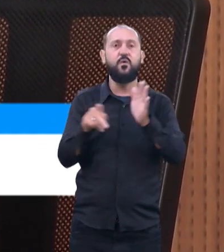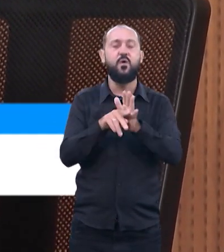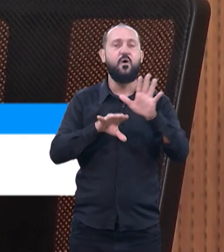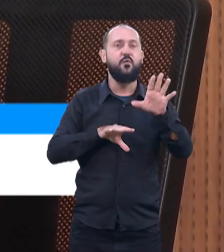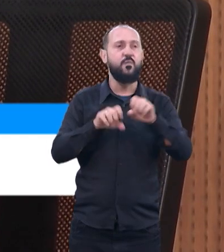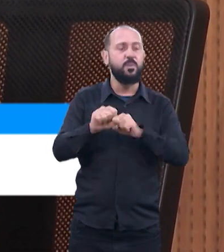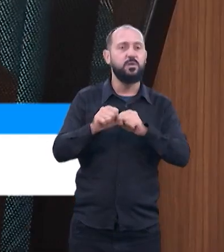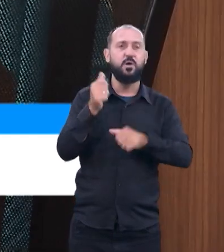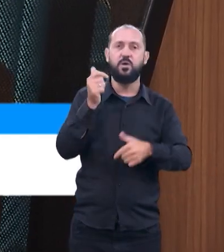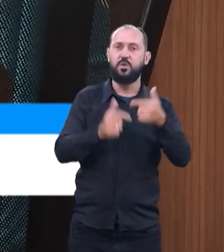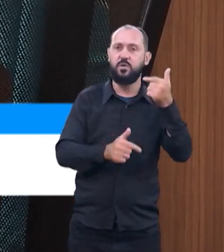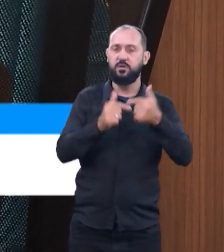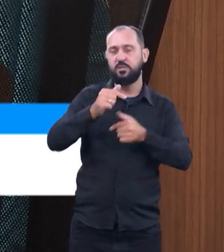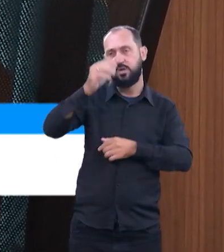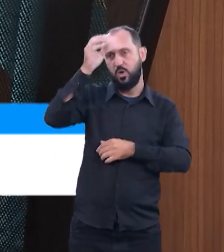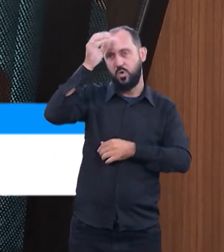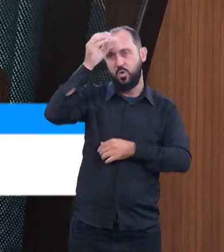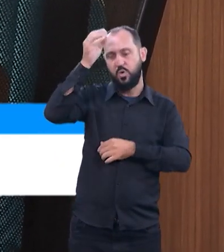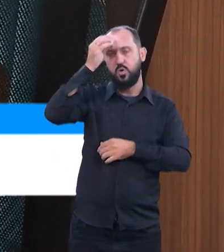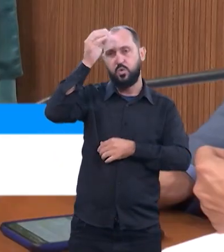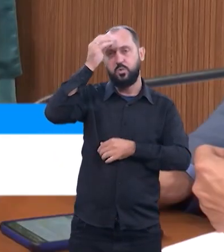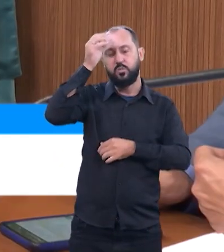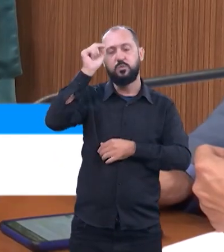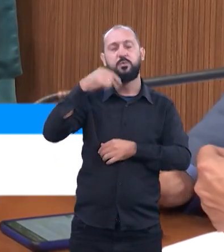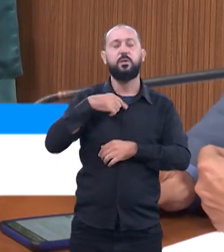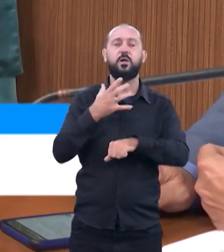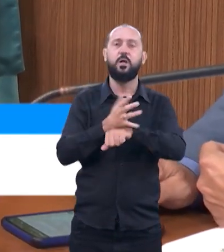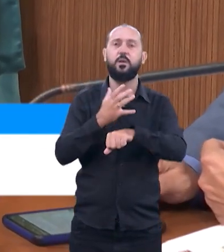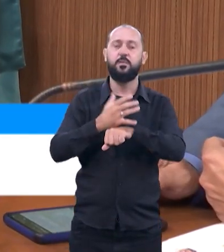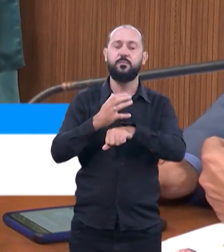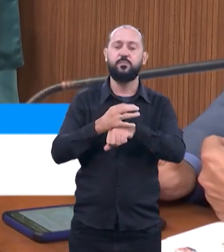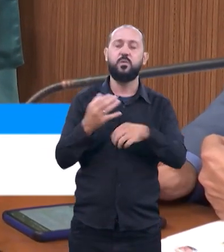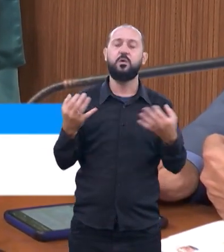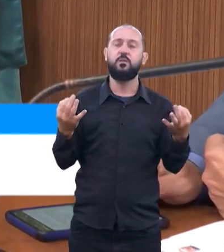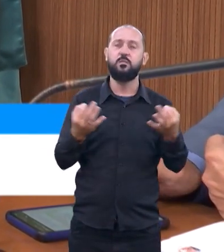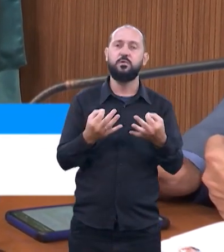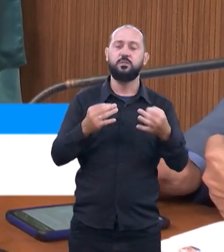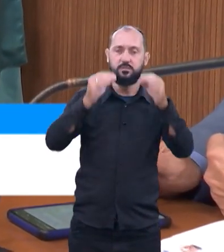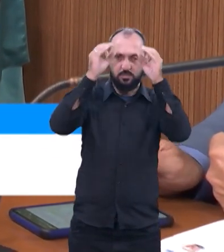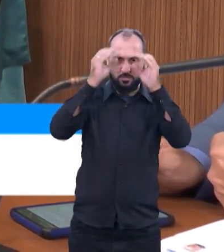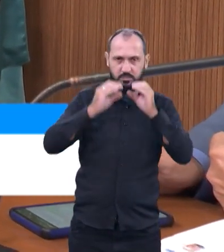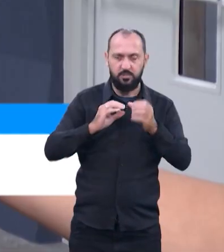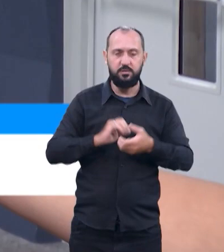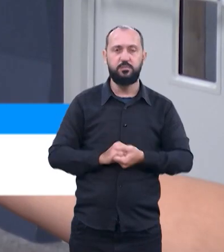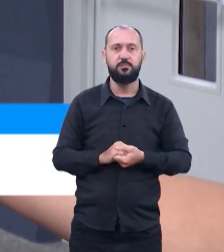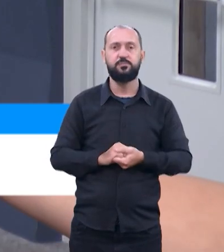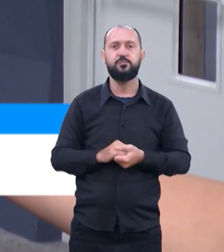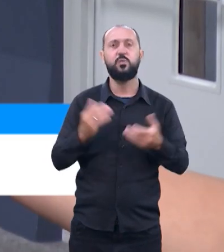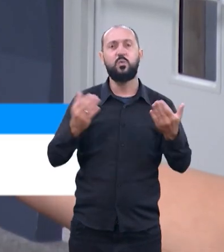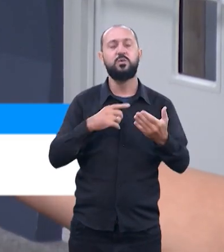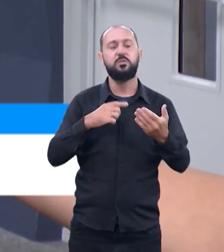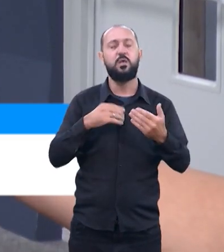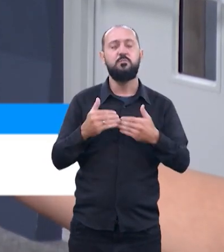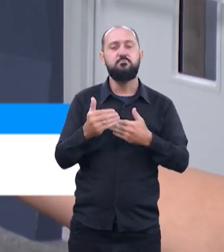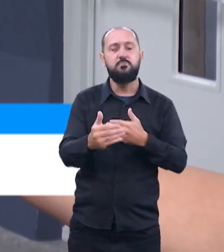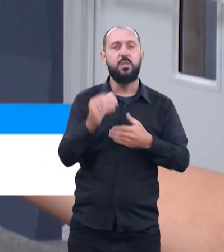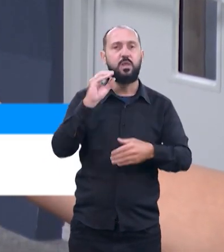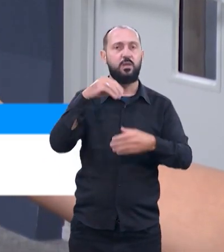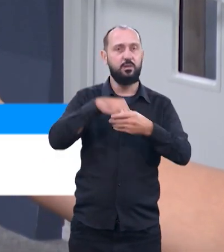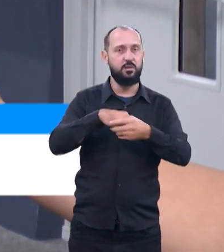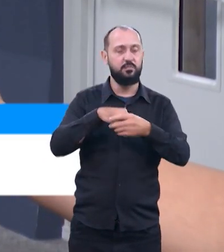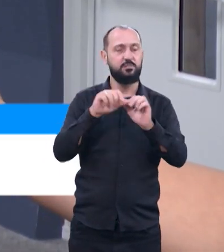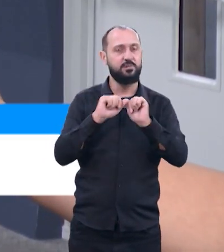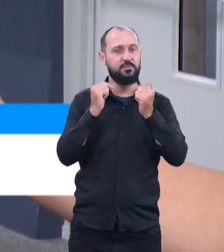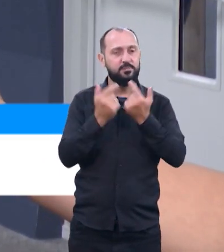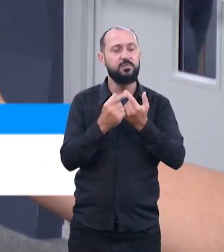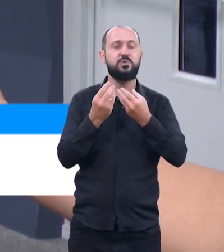formação política e a conscientização para o exercício pleno da cidadania. Hoje nós temos um processo dentro da